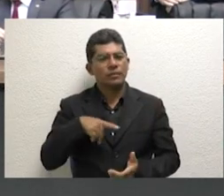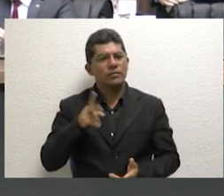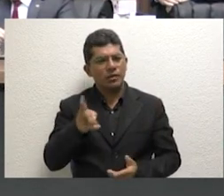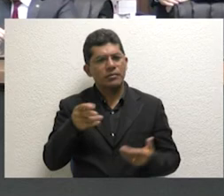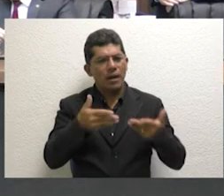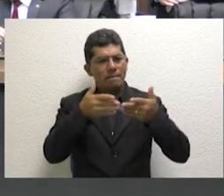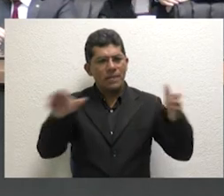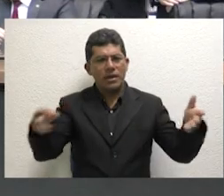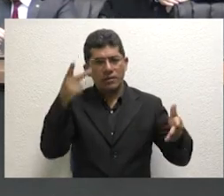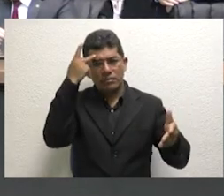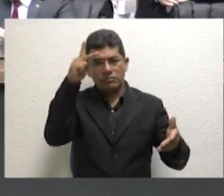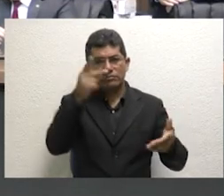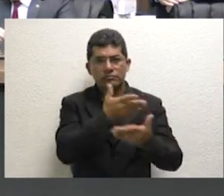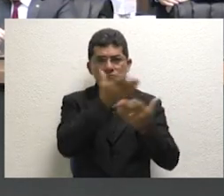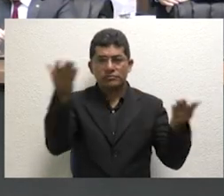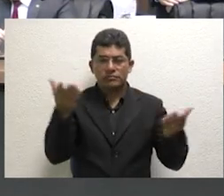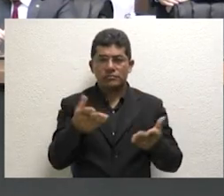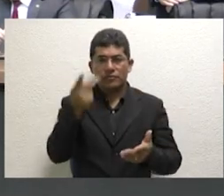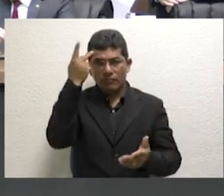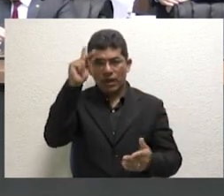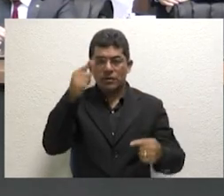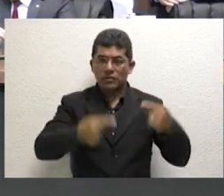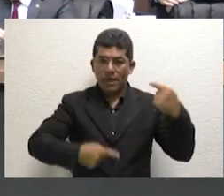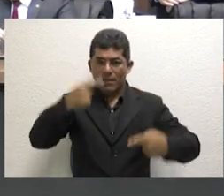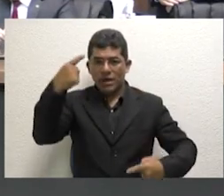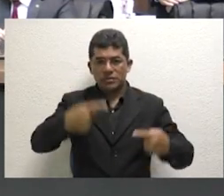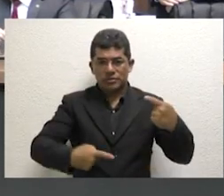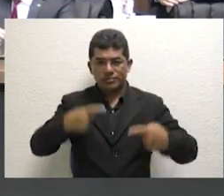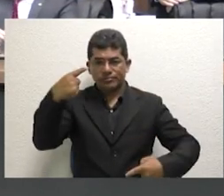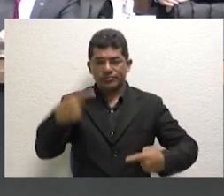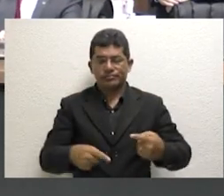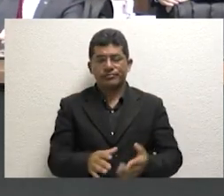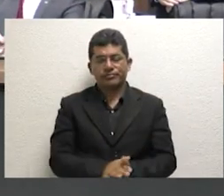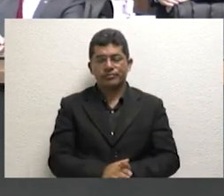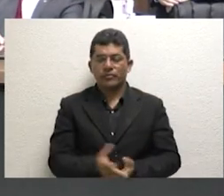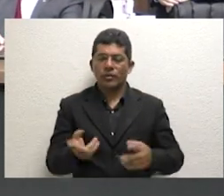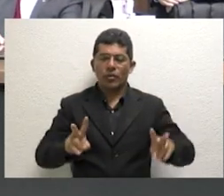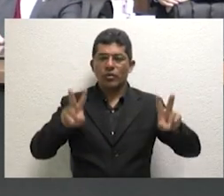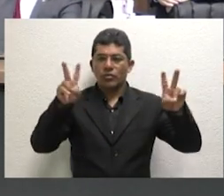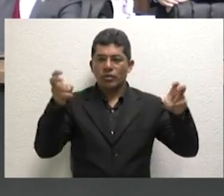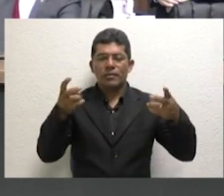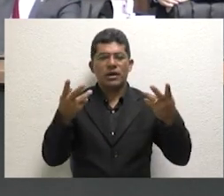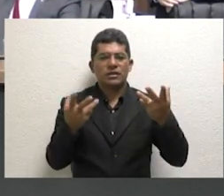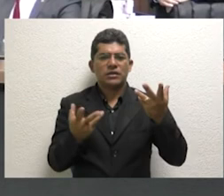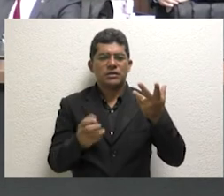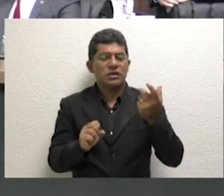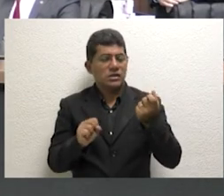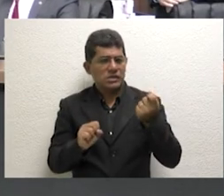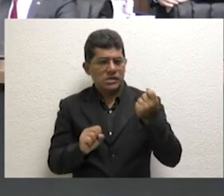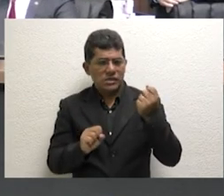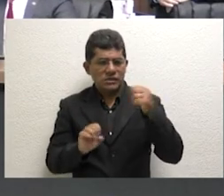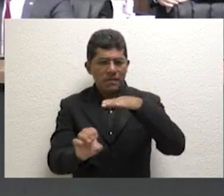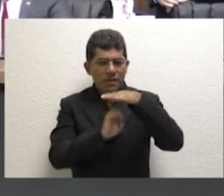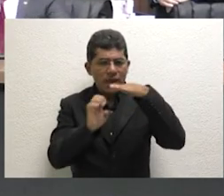portas abertas para os debates do tema da indústria do tema